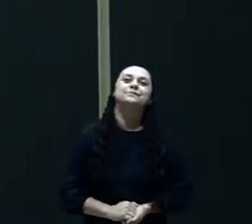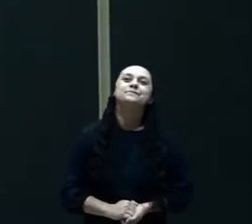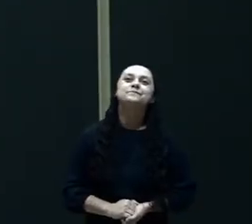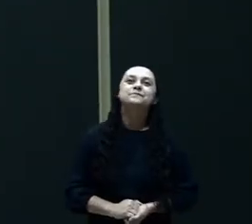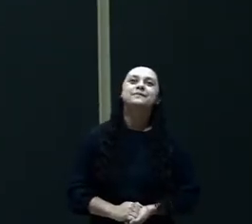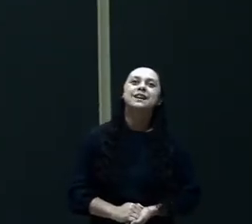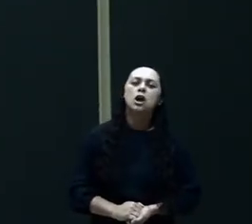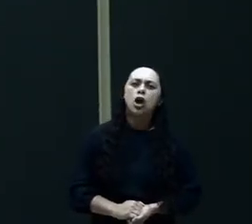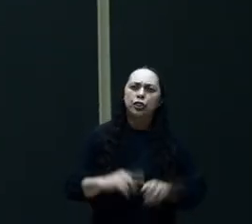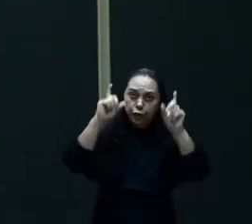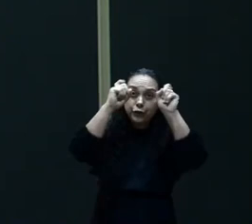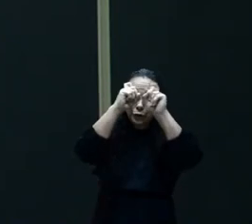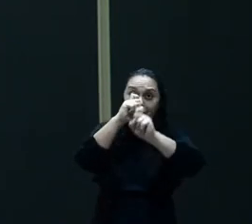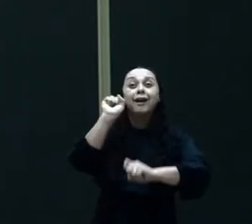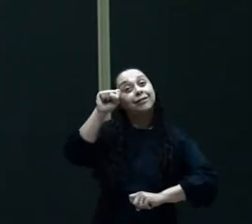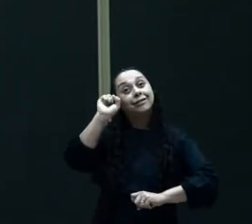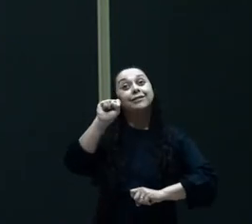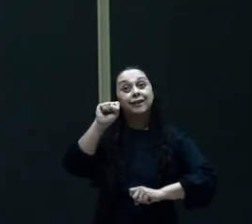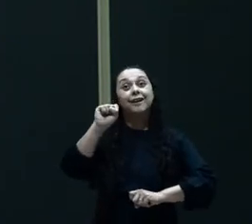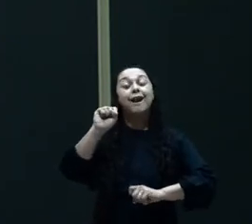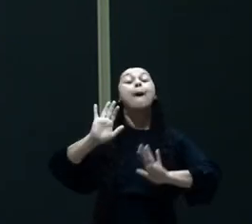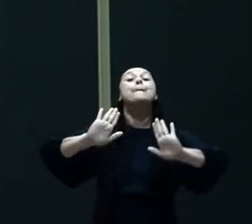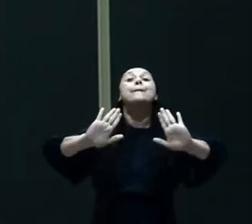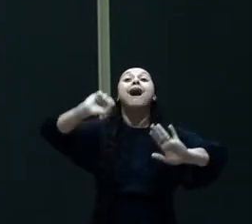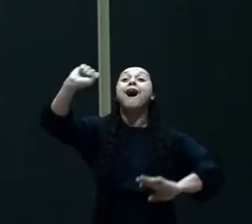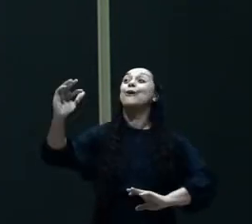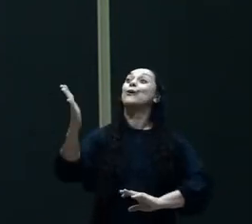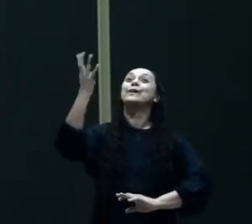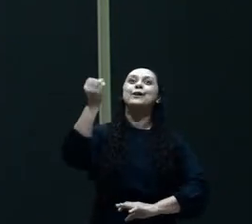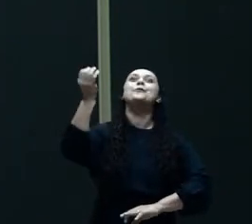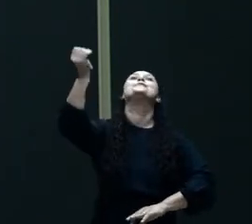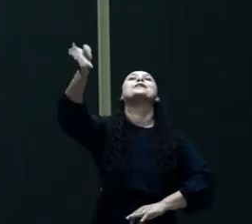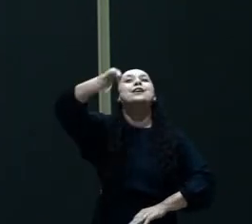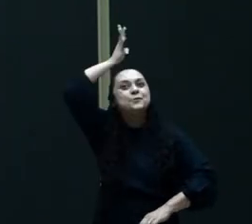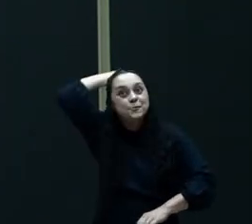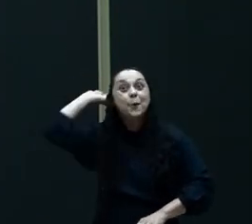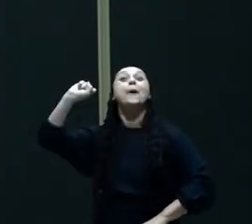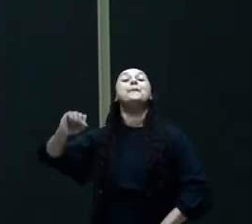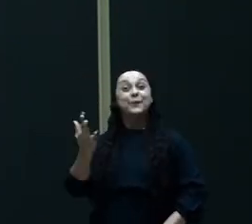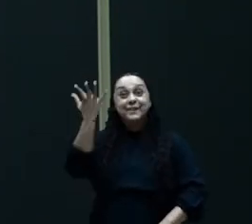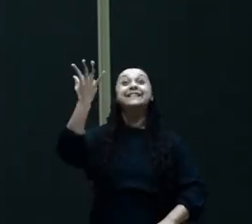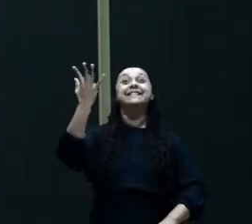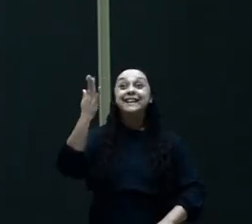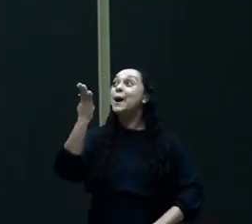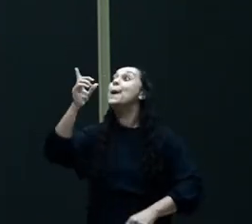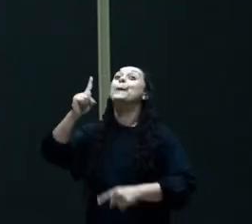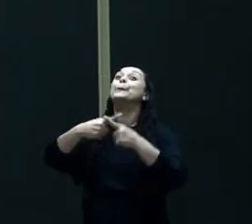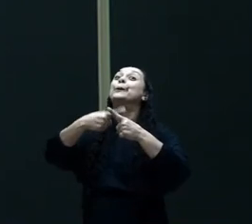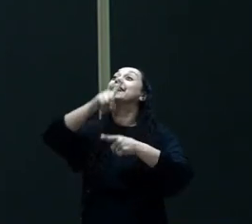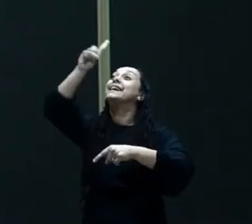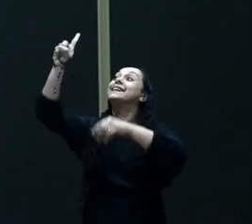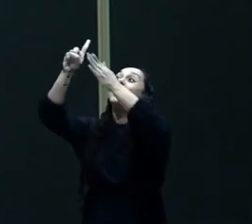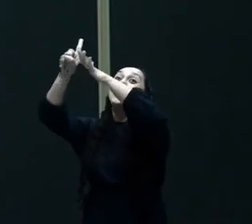teve tudo quanto é problema teve Mas quem prometeu é fiel para cumprir